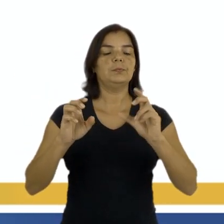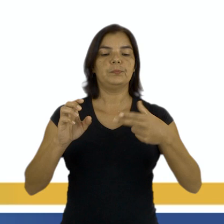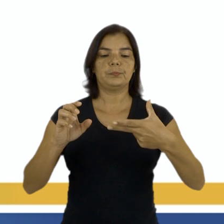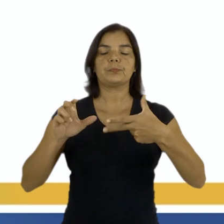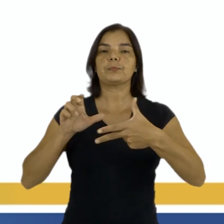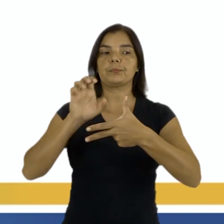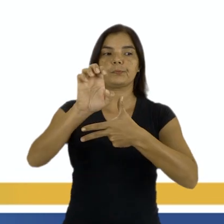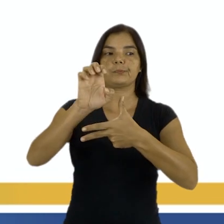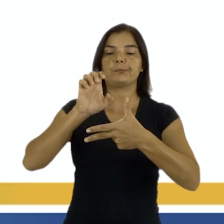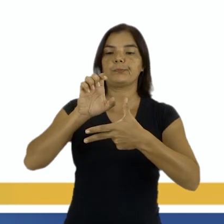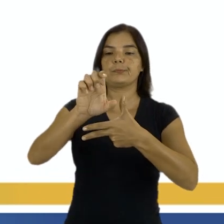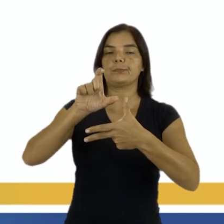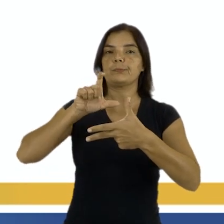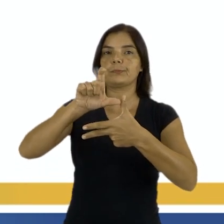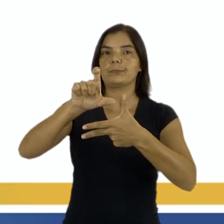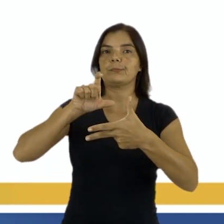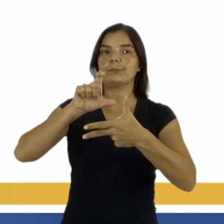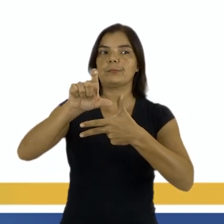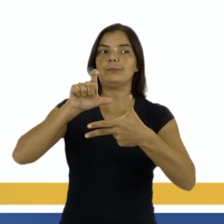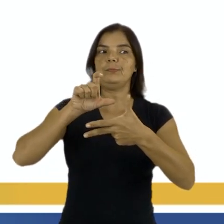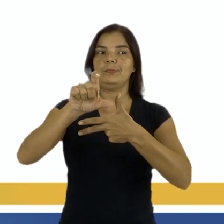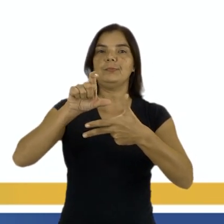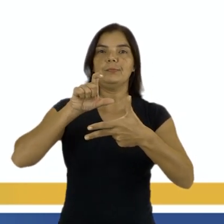vários representantes do povo.